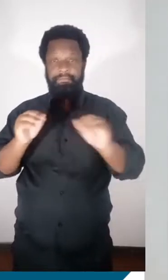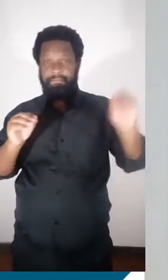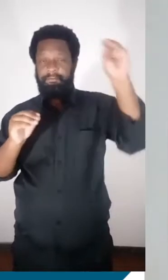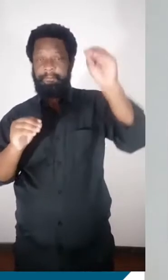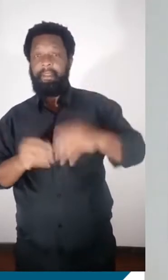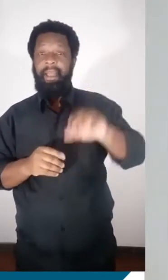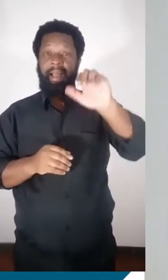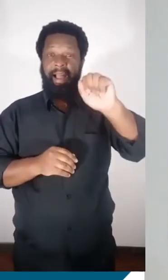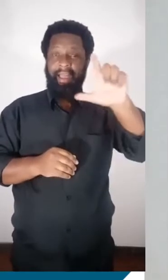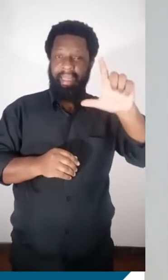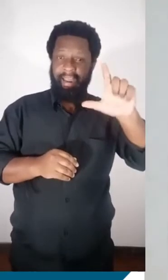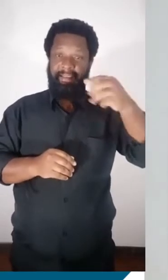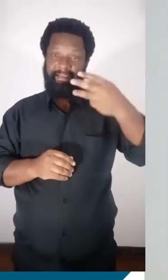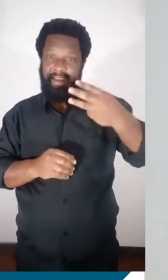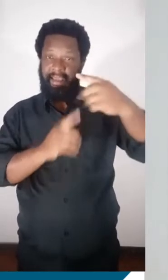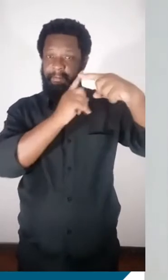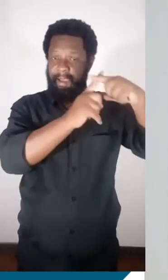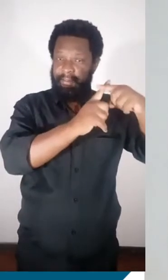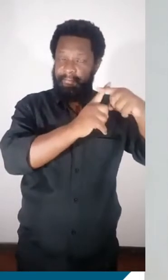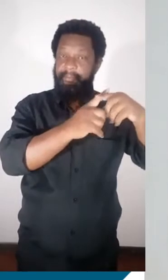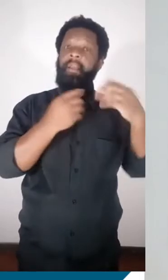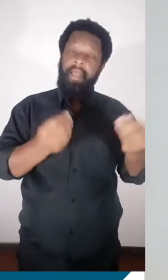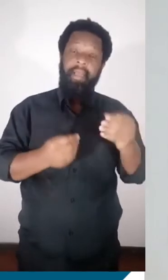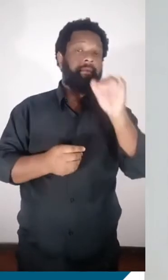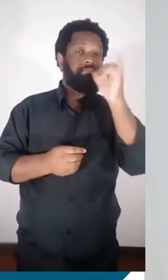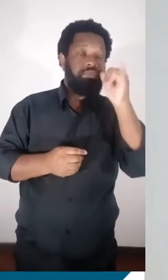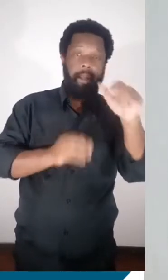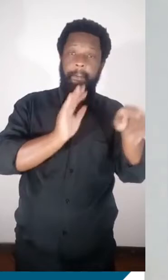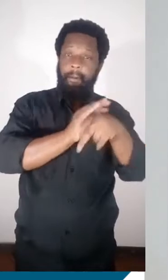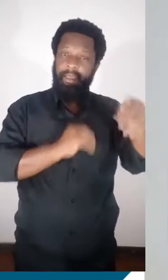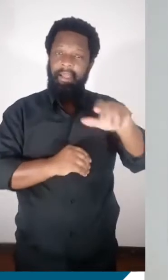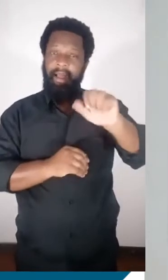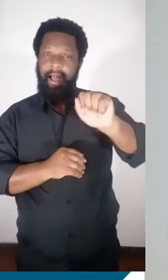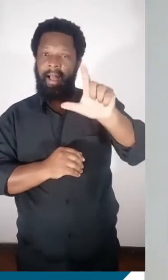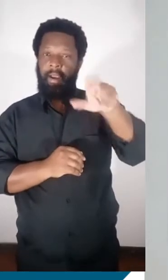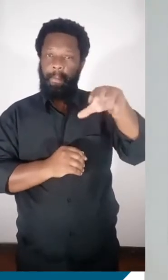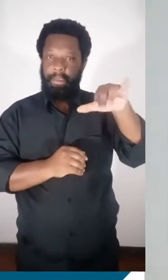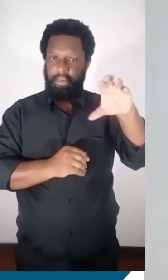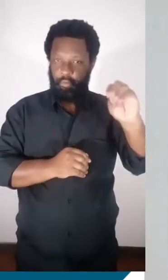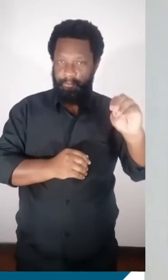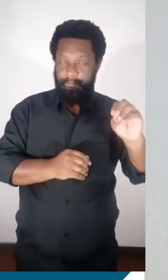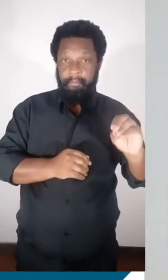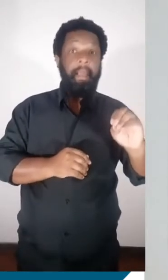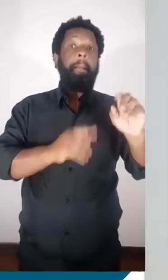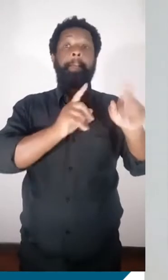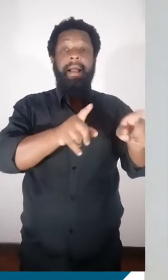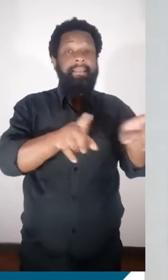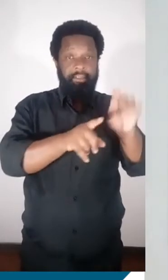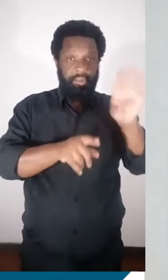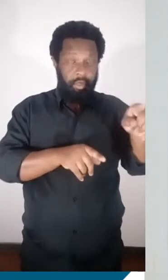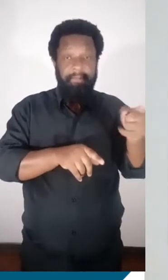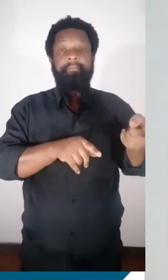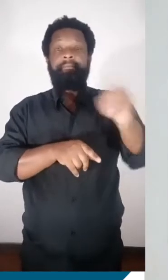para cima. Al, 3 mais, então é a carga do alumínio, combinado? Além do alumínio